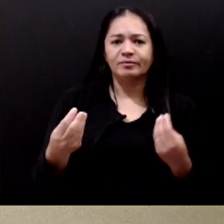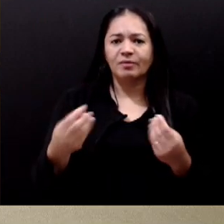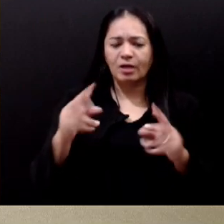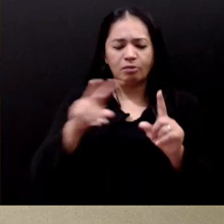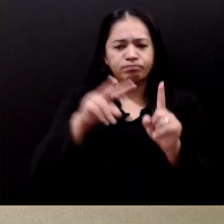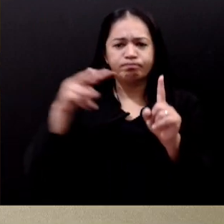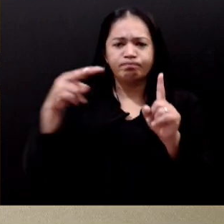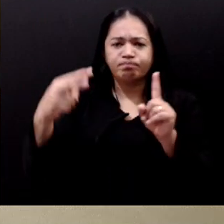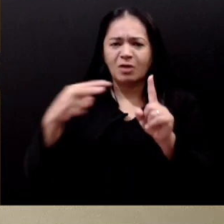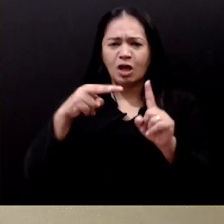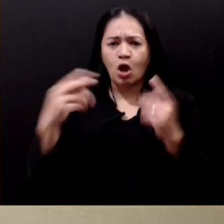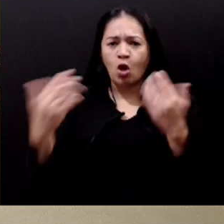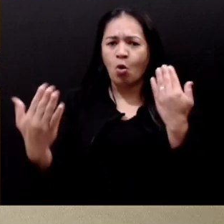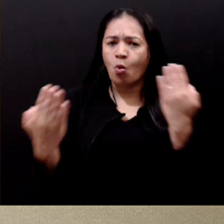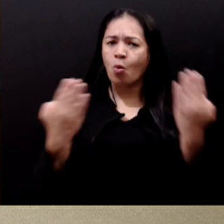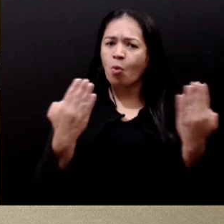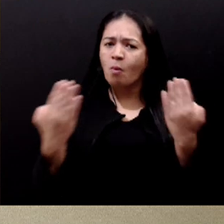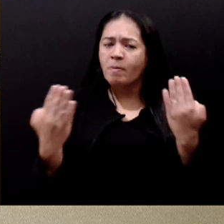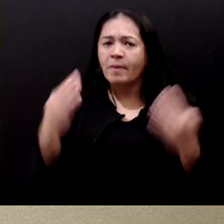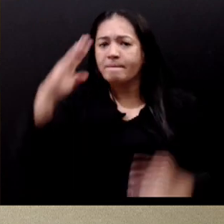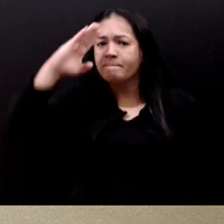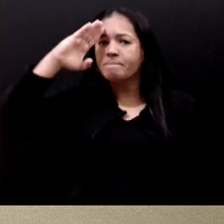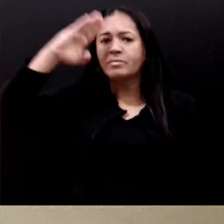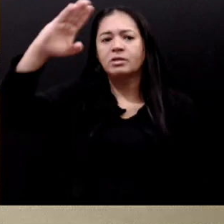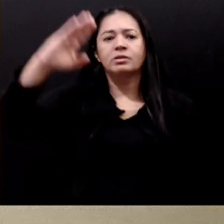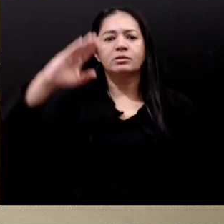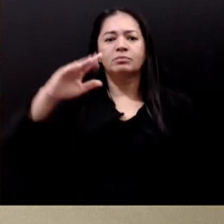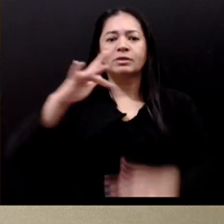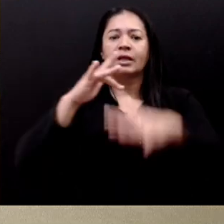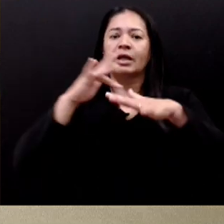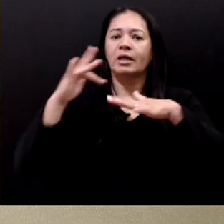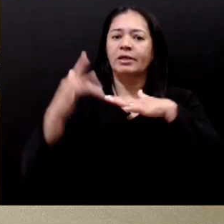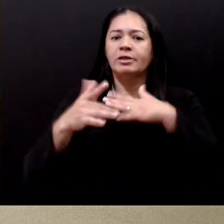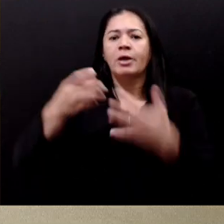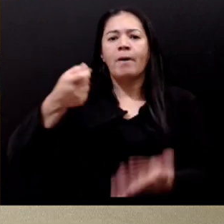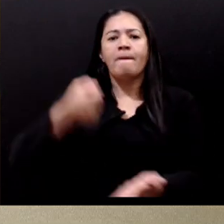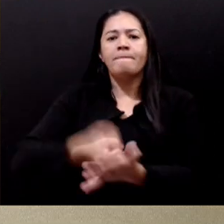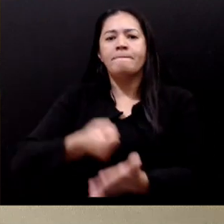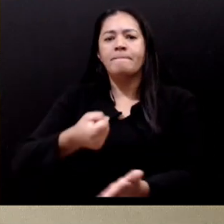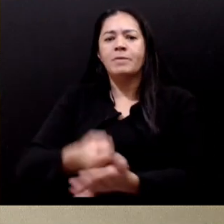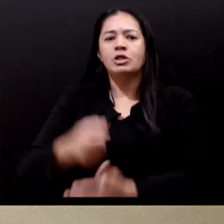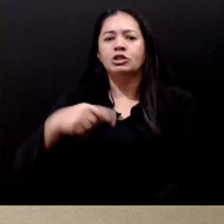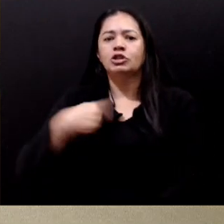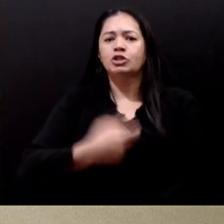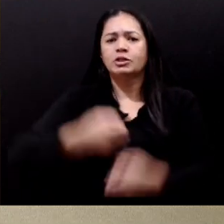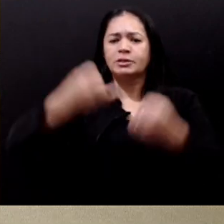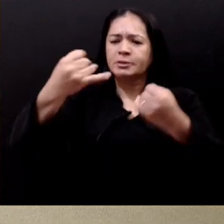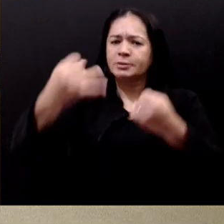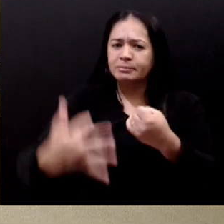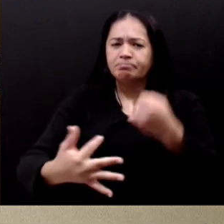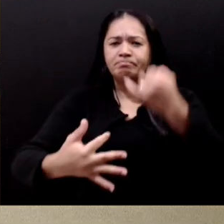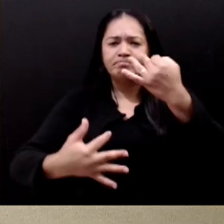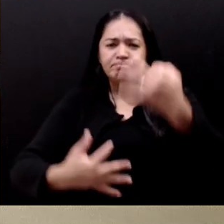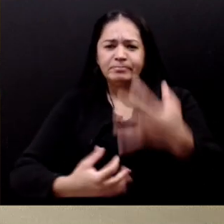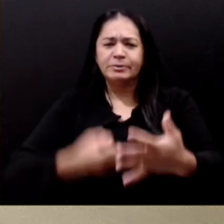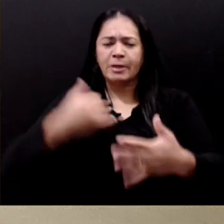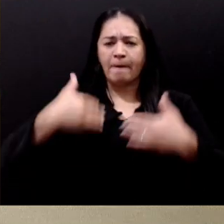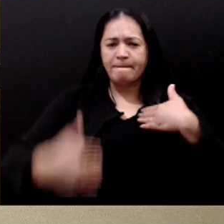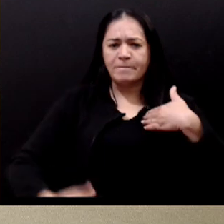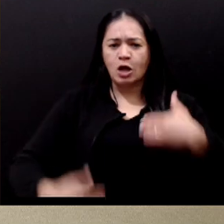comparativa, principalmente que a rede social nos impõe, quando a gente fala de terrorismo alimentar, de corpo perfeito, de